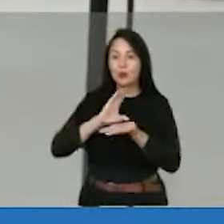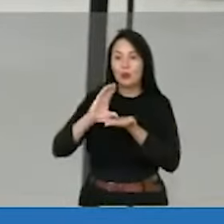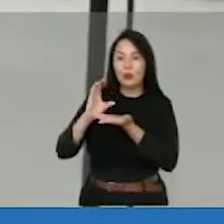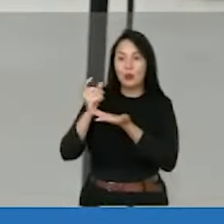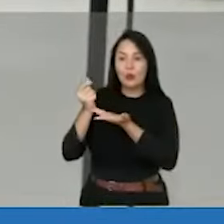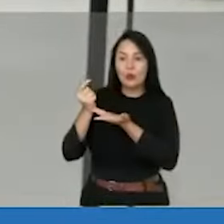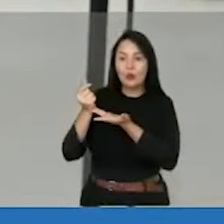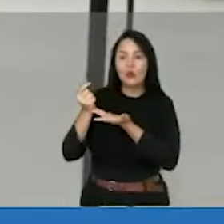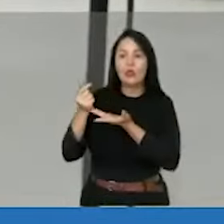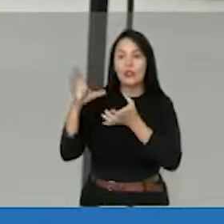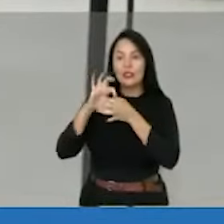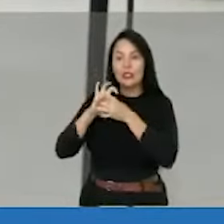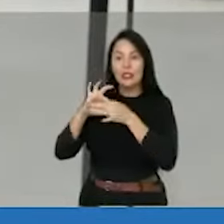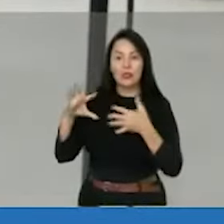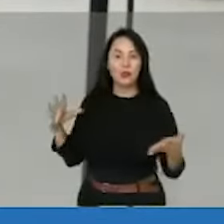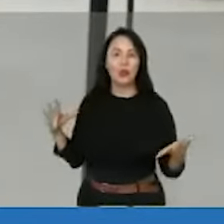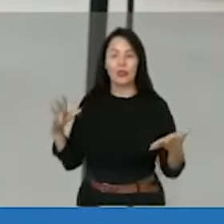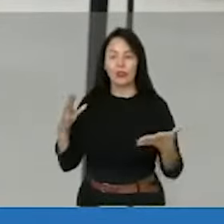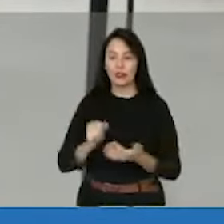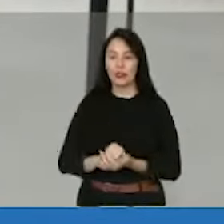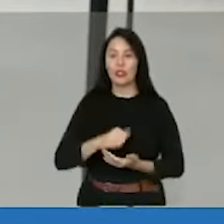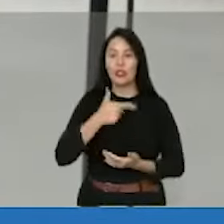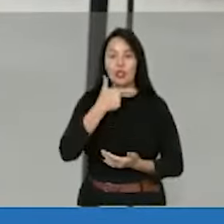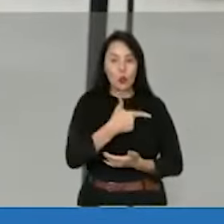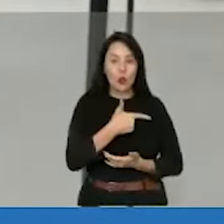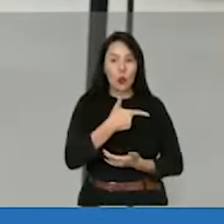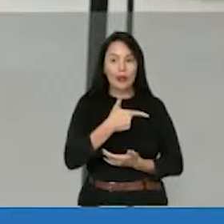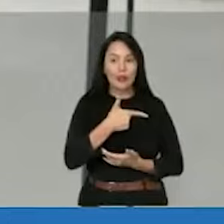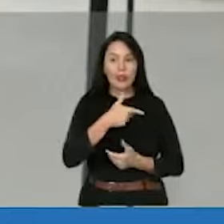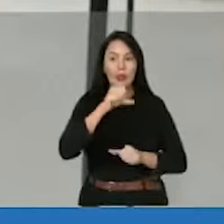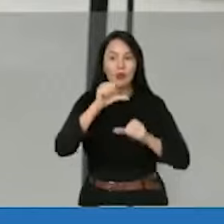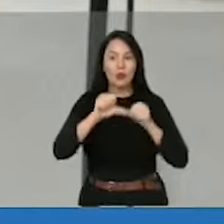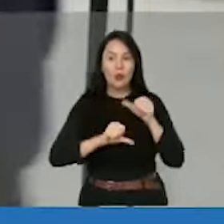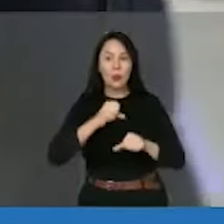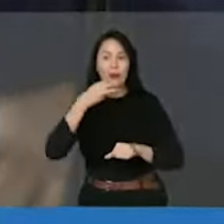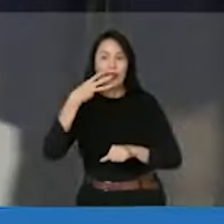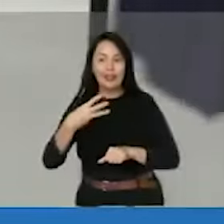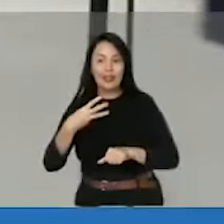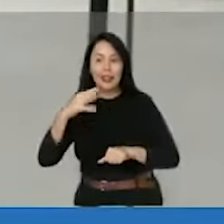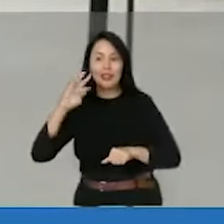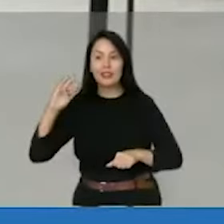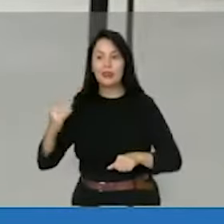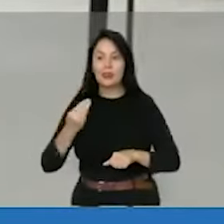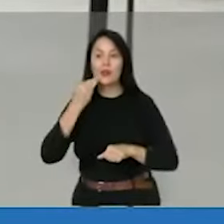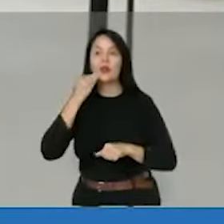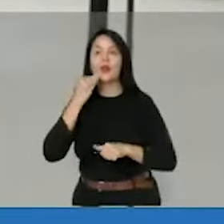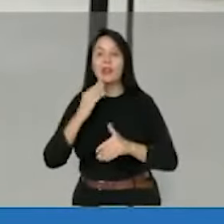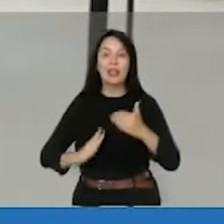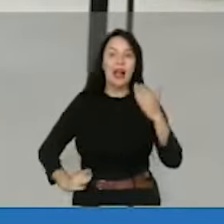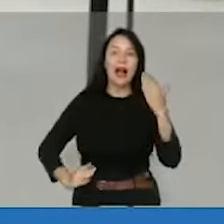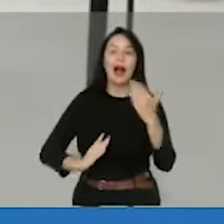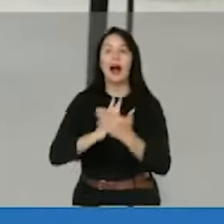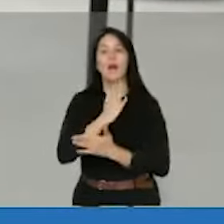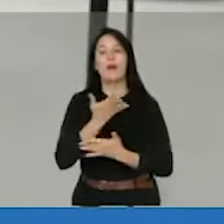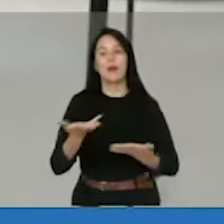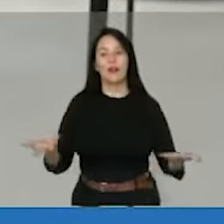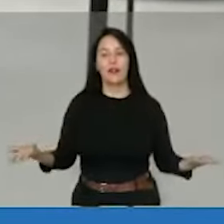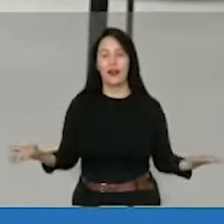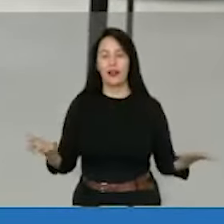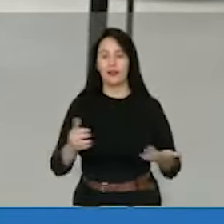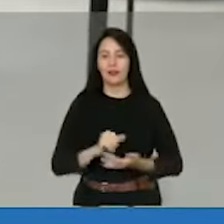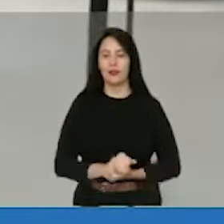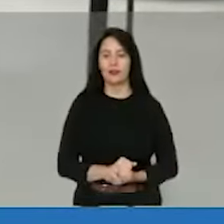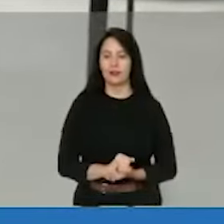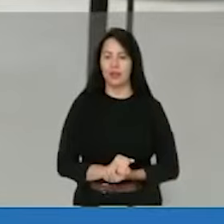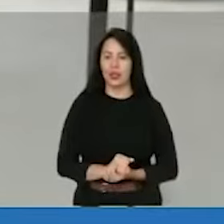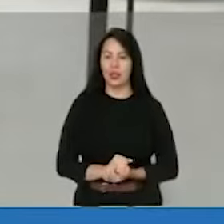está disponível, de 2 para 3 bilhões. Nós temos urgência em aprovar essa medida provisória e guardando